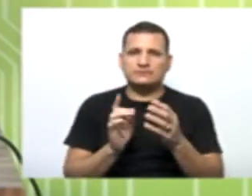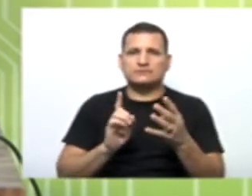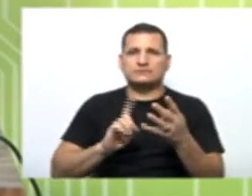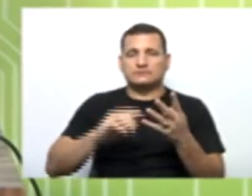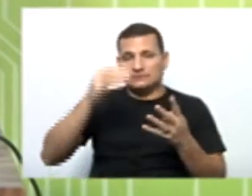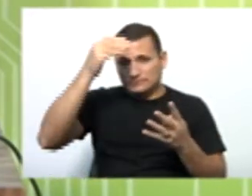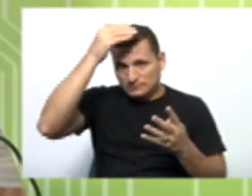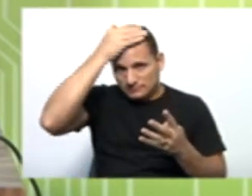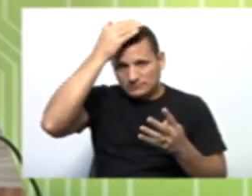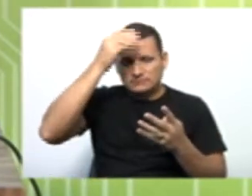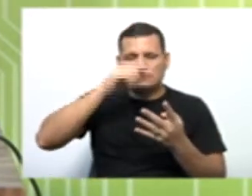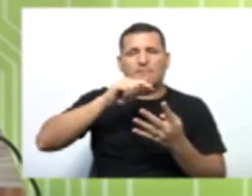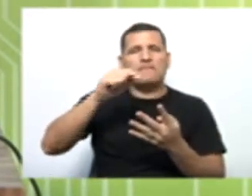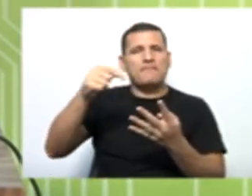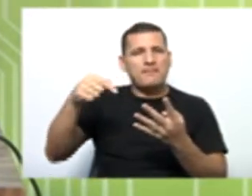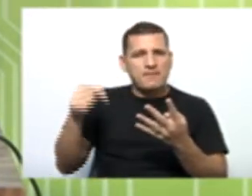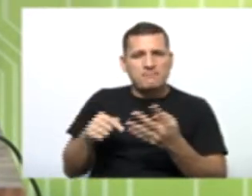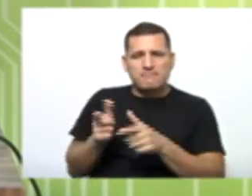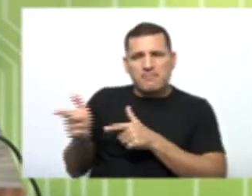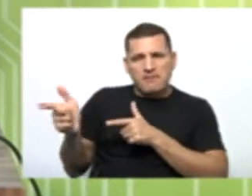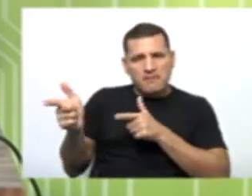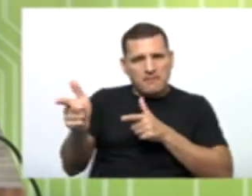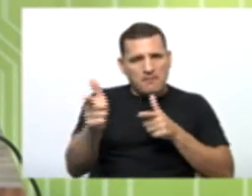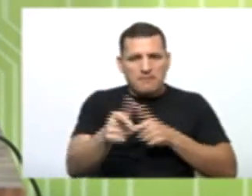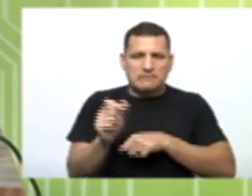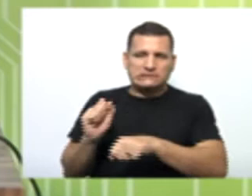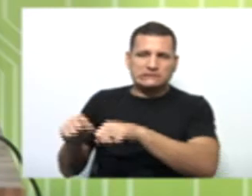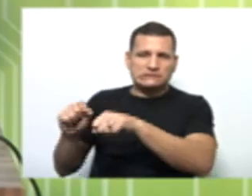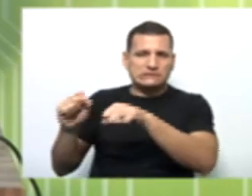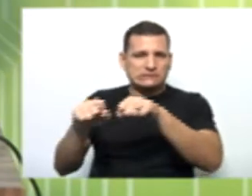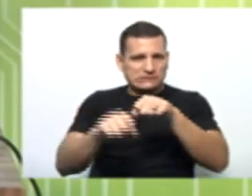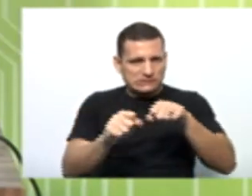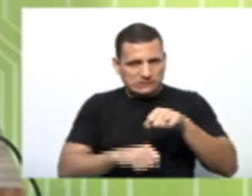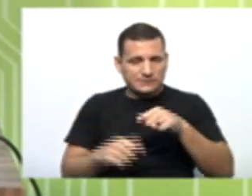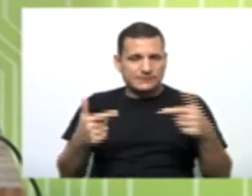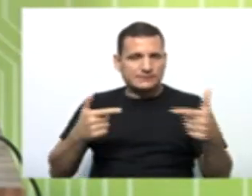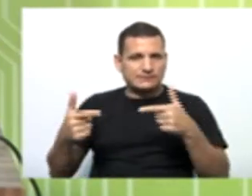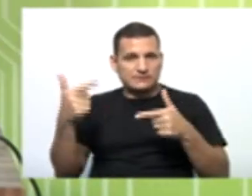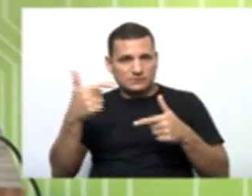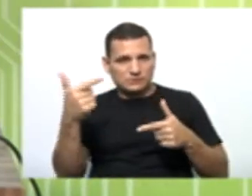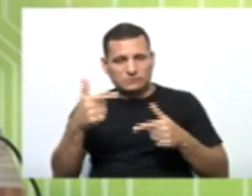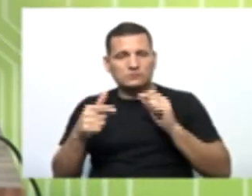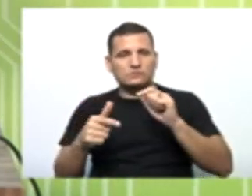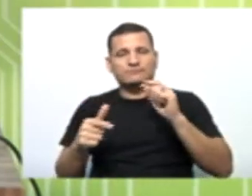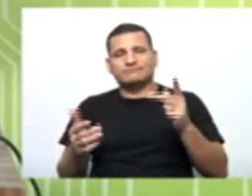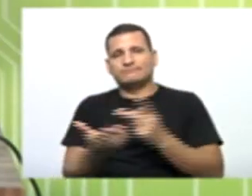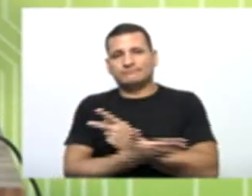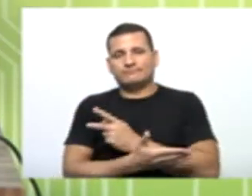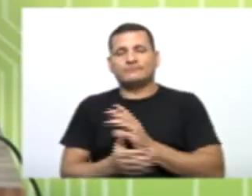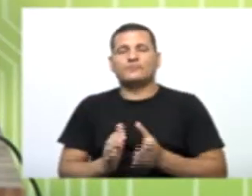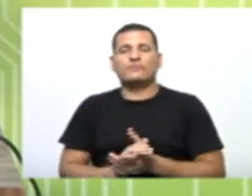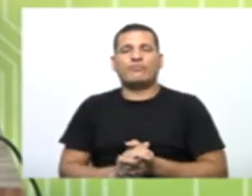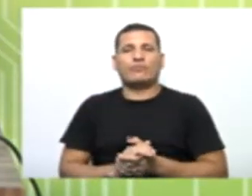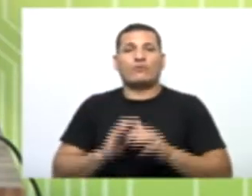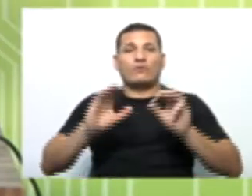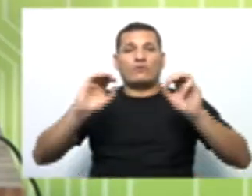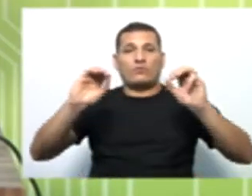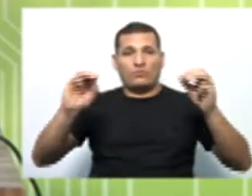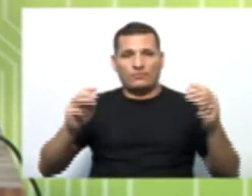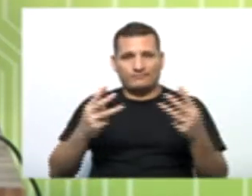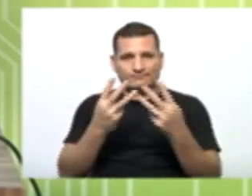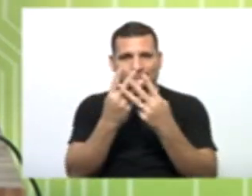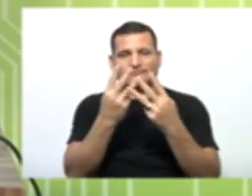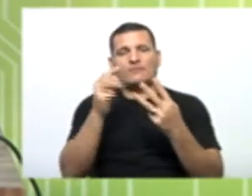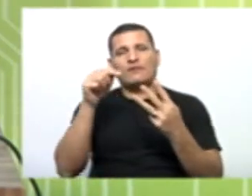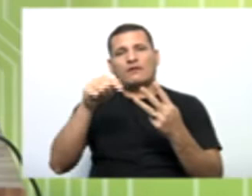Após isso, após essa barbárie que houve durante a Segunda Guerra Mundial, a Organização das Nações Unidas elaborou um documento. E